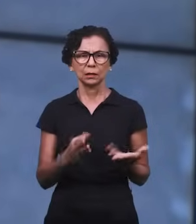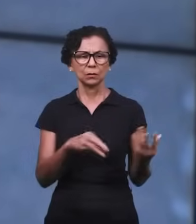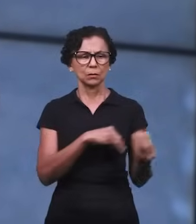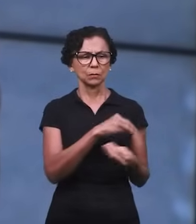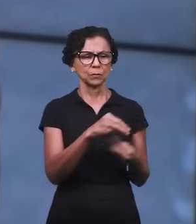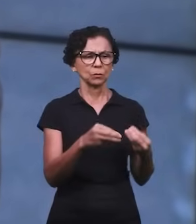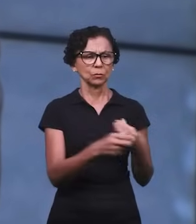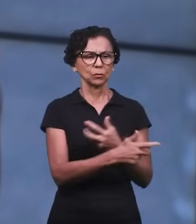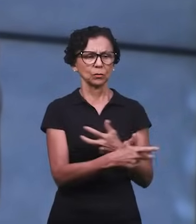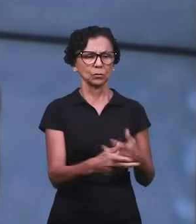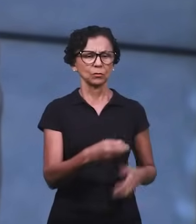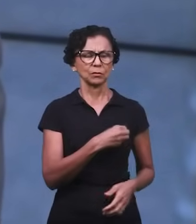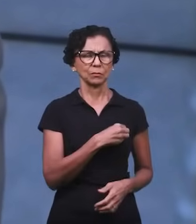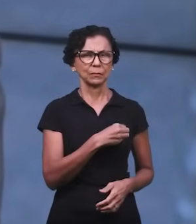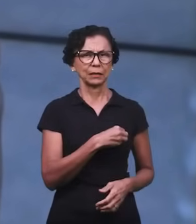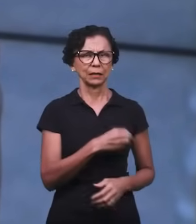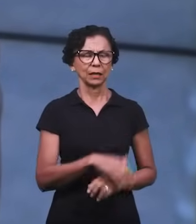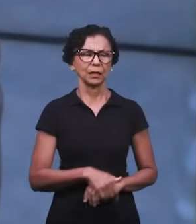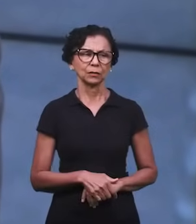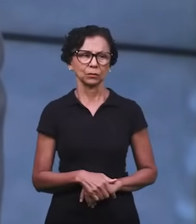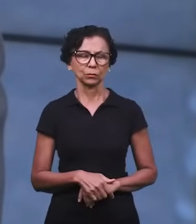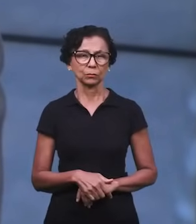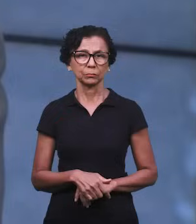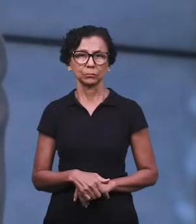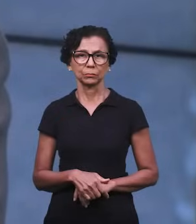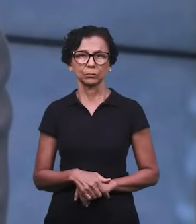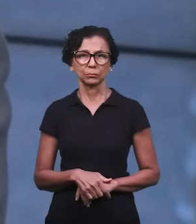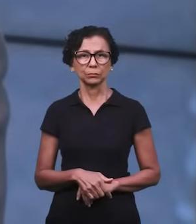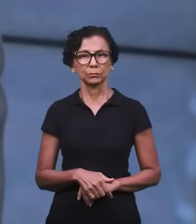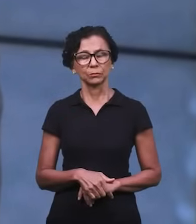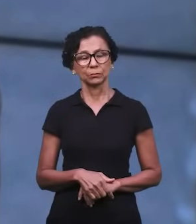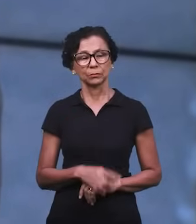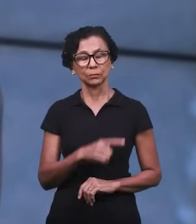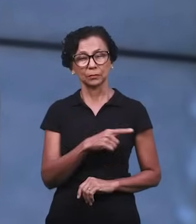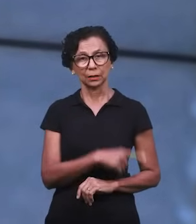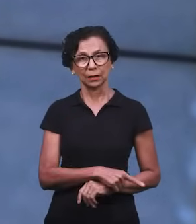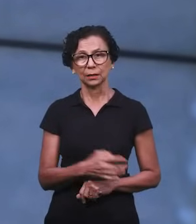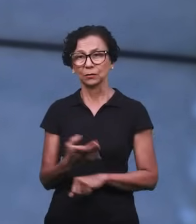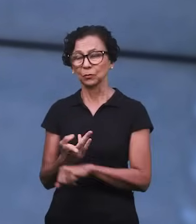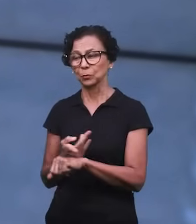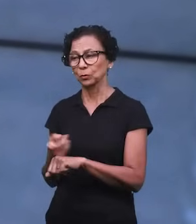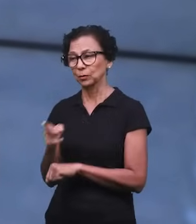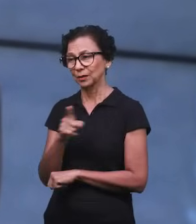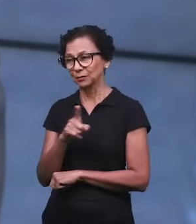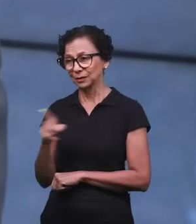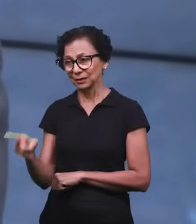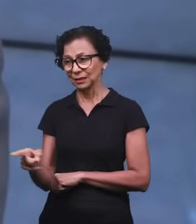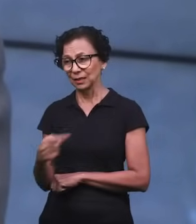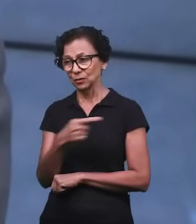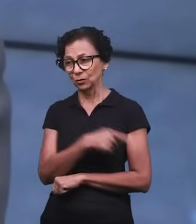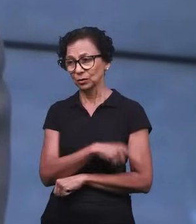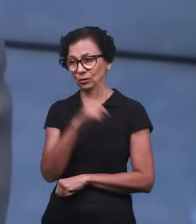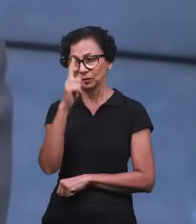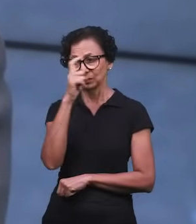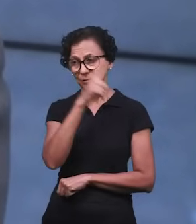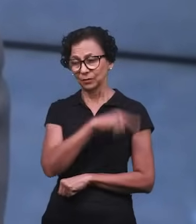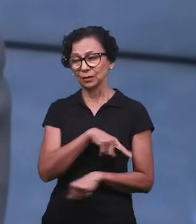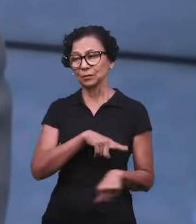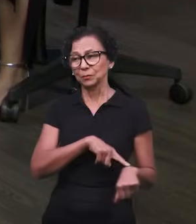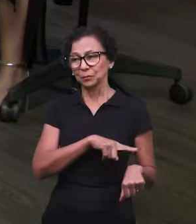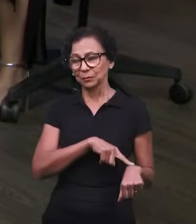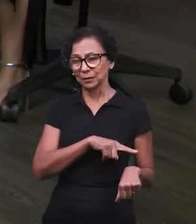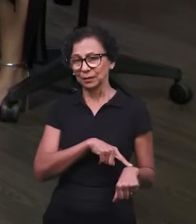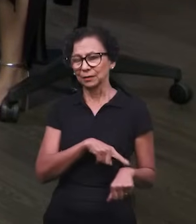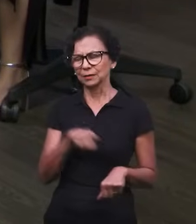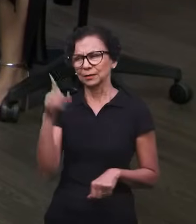do Senhor e que atinge o seu testemunho, esses colegas vão procurar vocês na hora que a coisa aperta para eles.